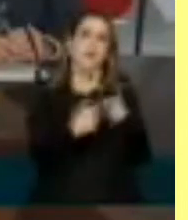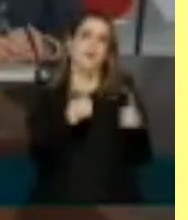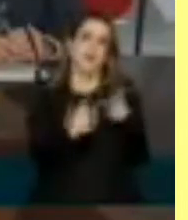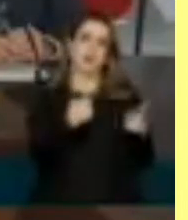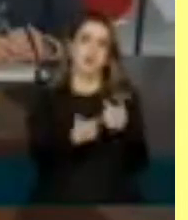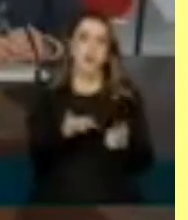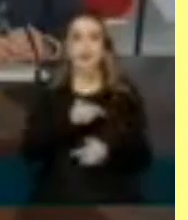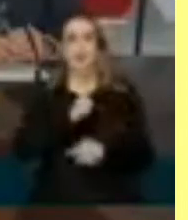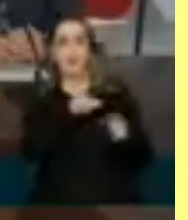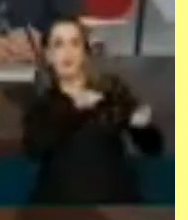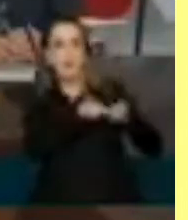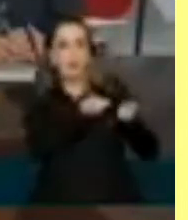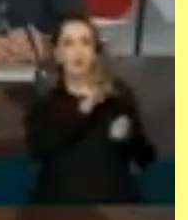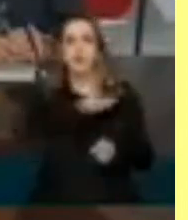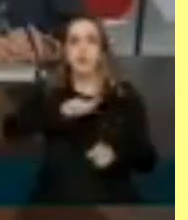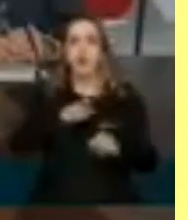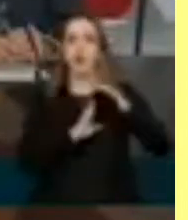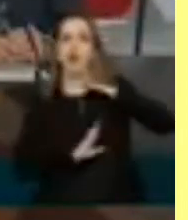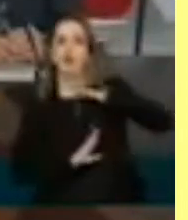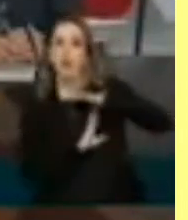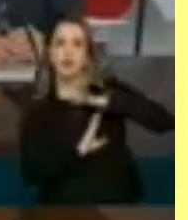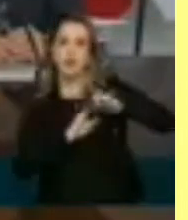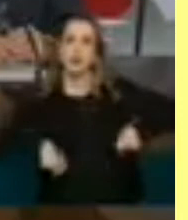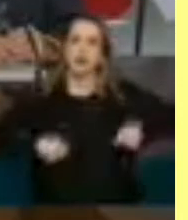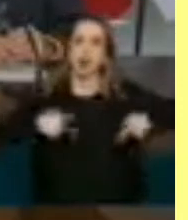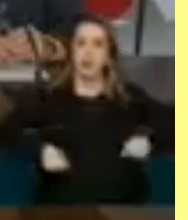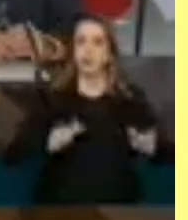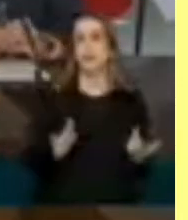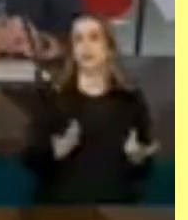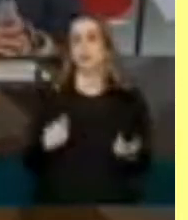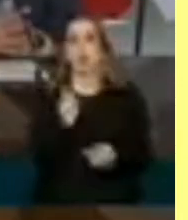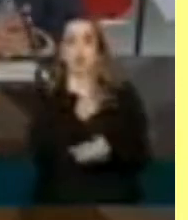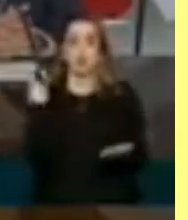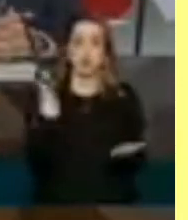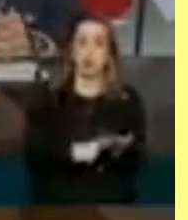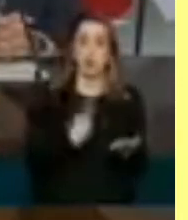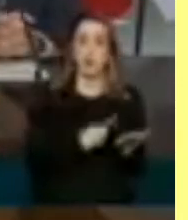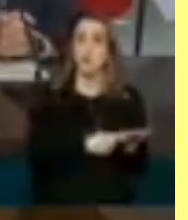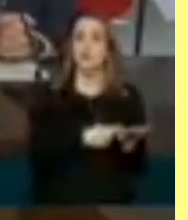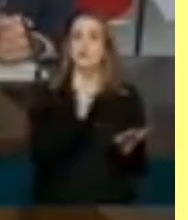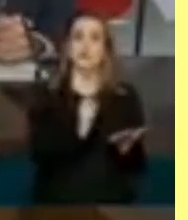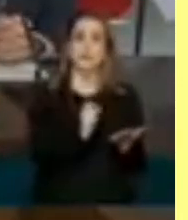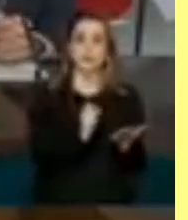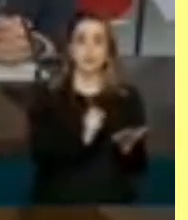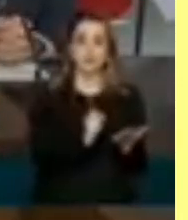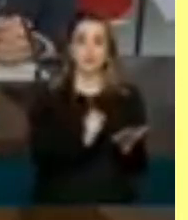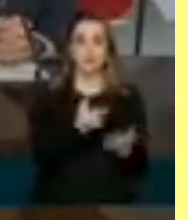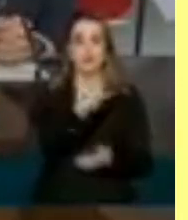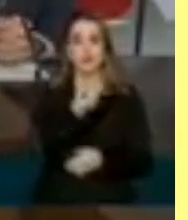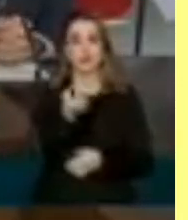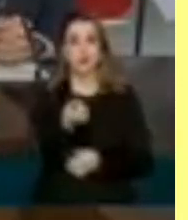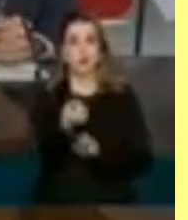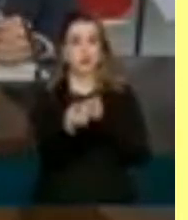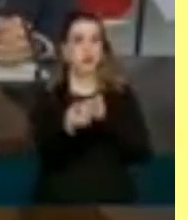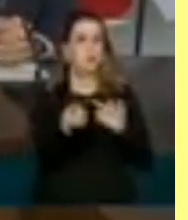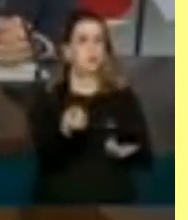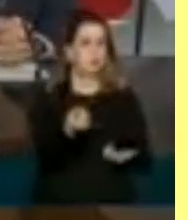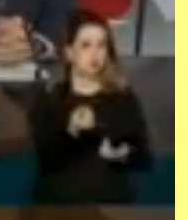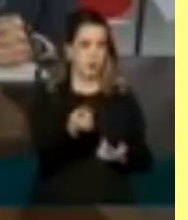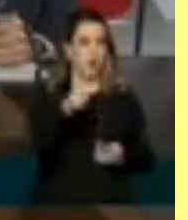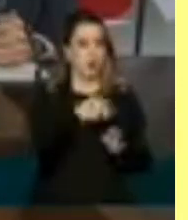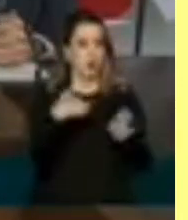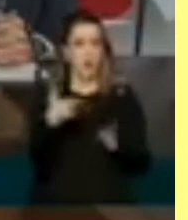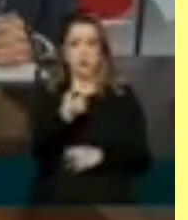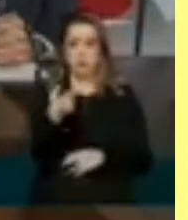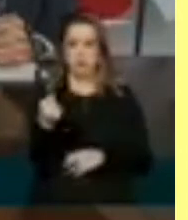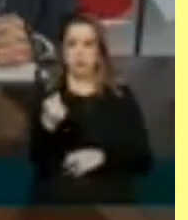de gastos e o equilíbrio fiscal. Temos mantido esse compromisso. Em 2020, o PIB brasileiro apresentou recuo